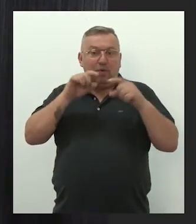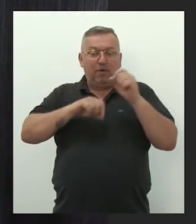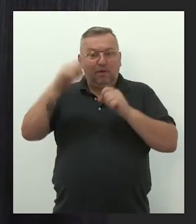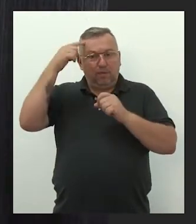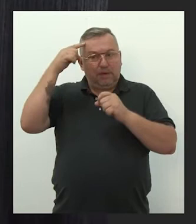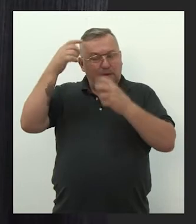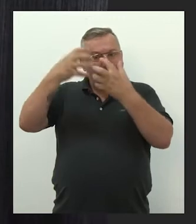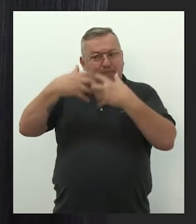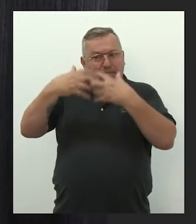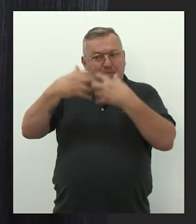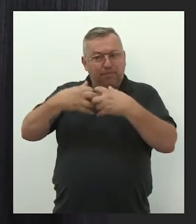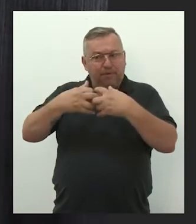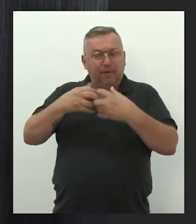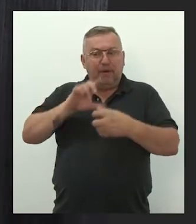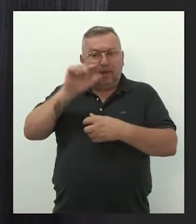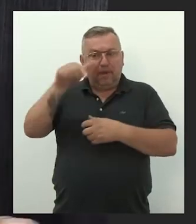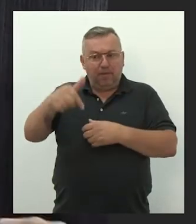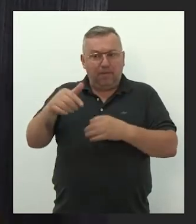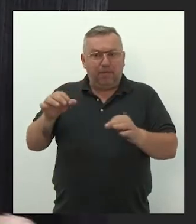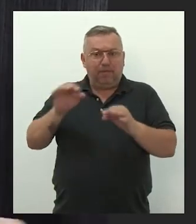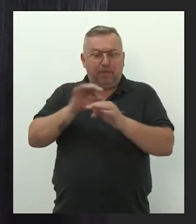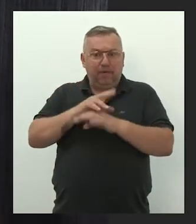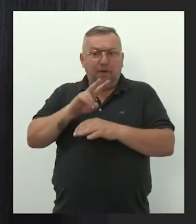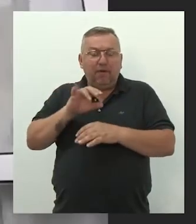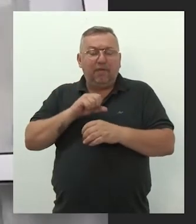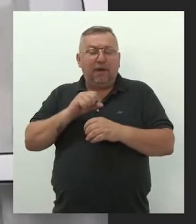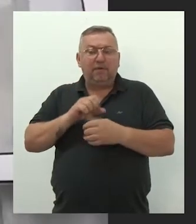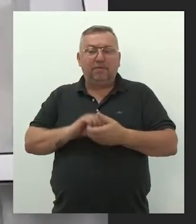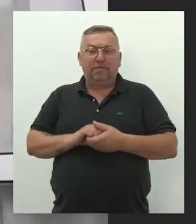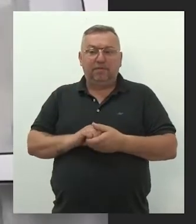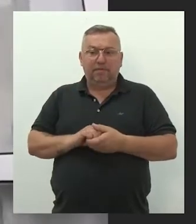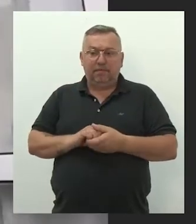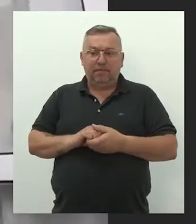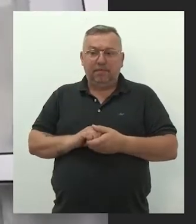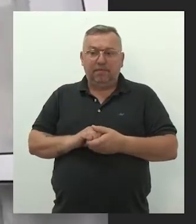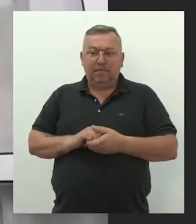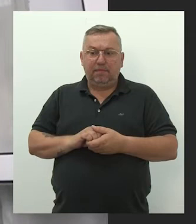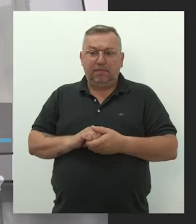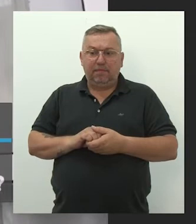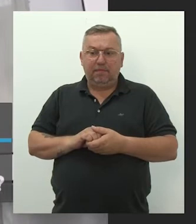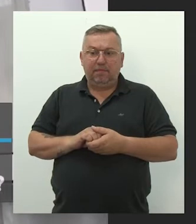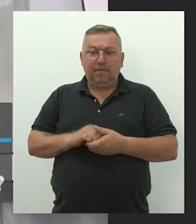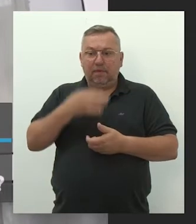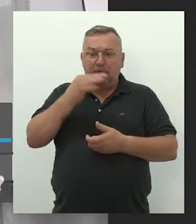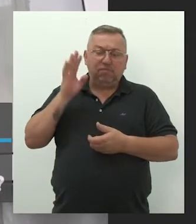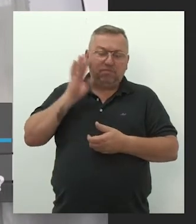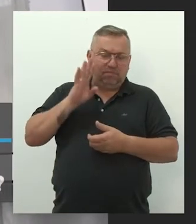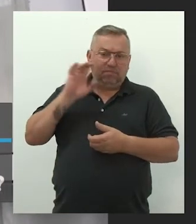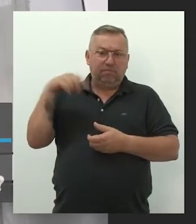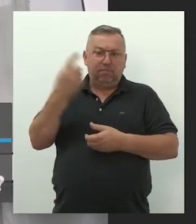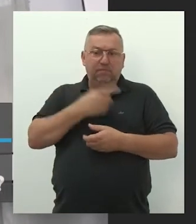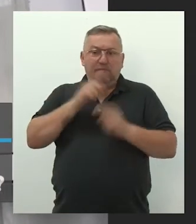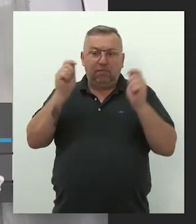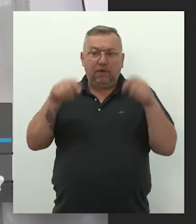refletirem mesmo. Depois, qualquer coisa, a gente passa e já vai alinhando com os conceitos. O que você acha da ideia? Acho bom. Nós podemos